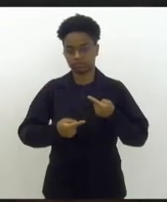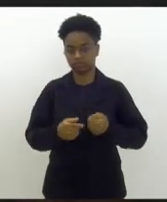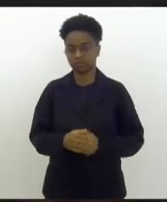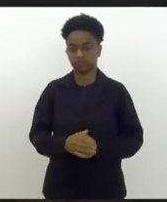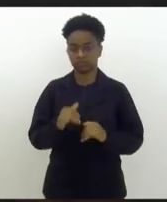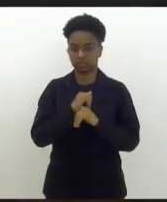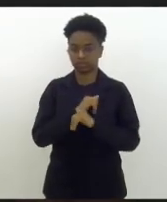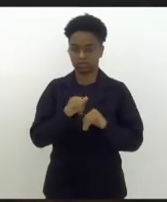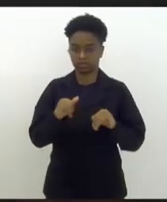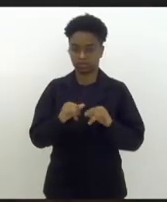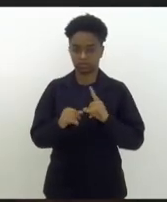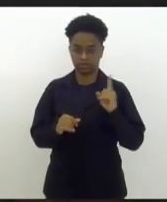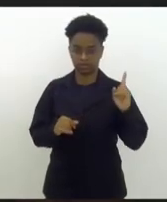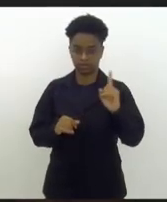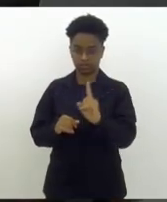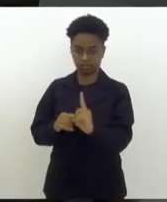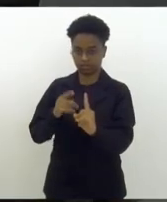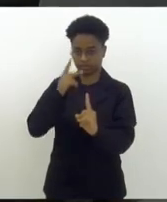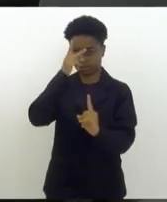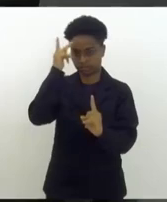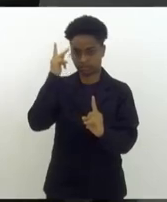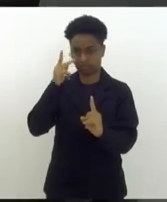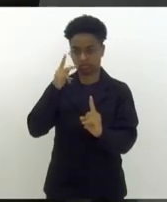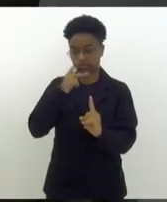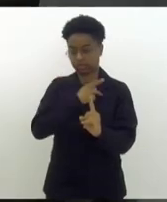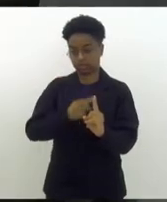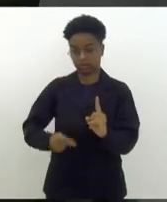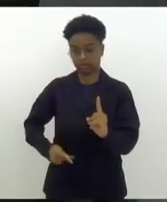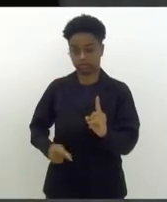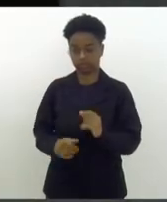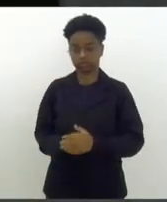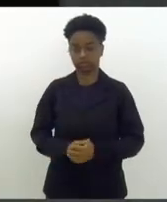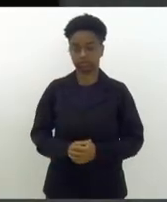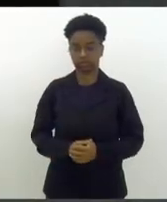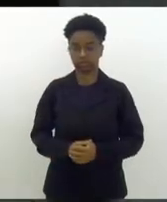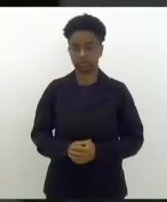anuncio deputada Érico por favor